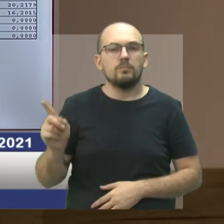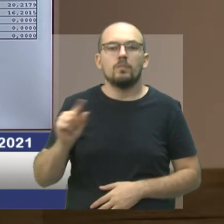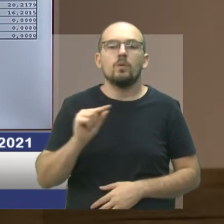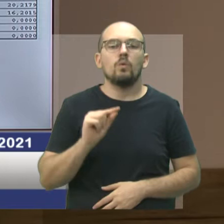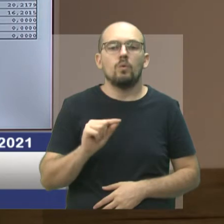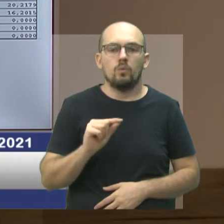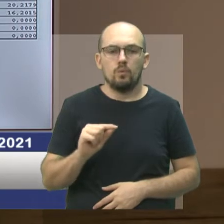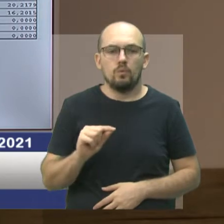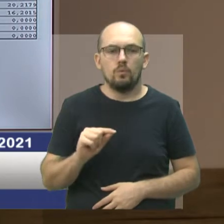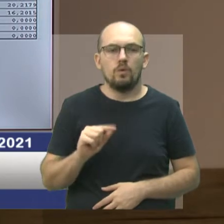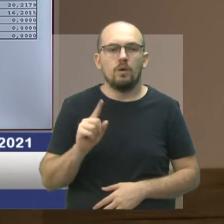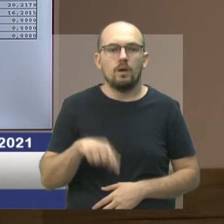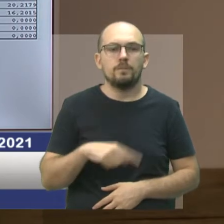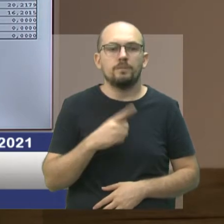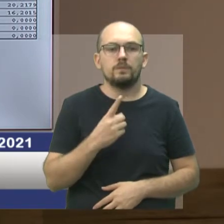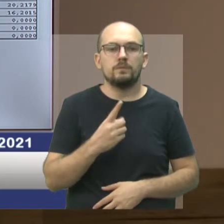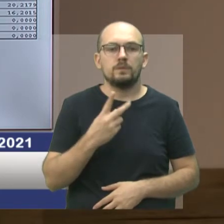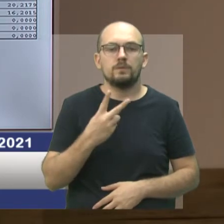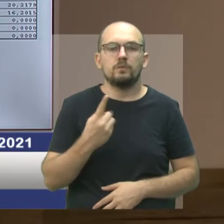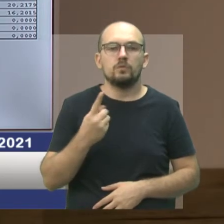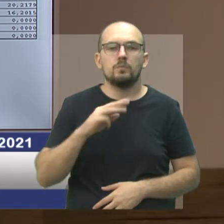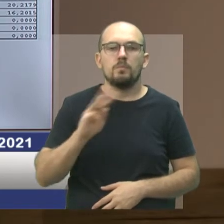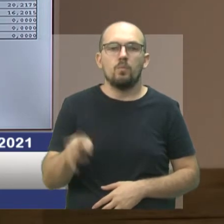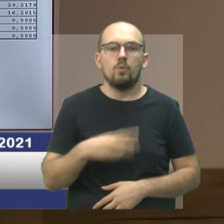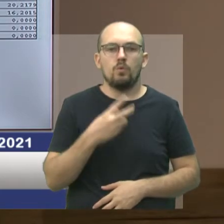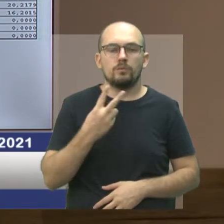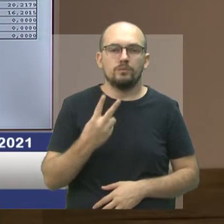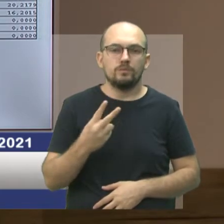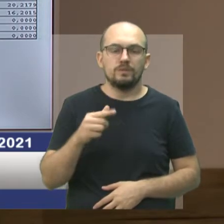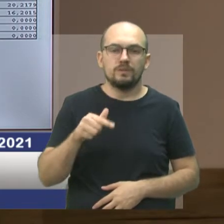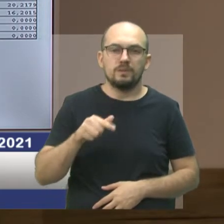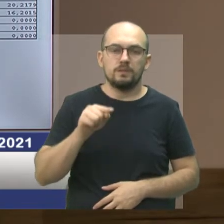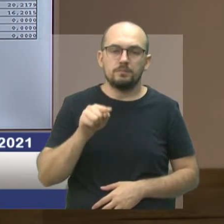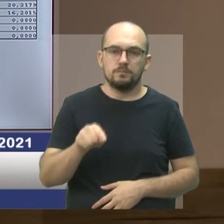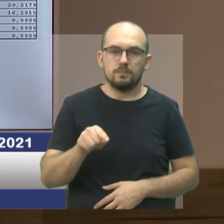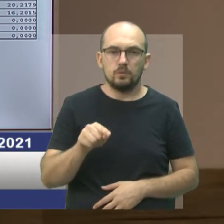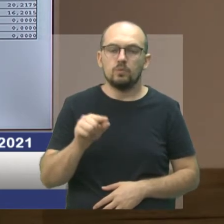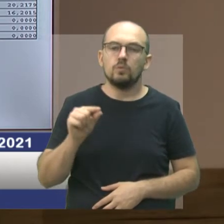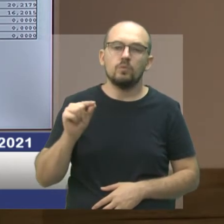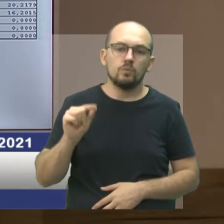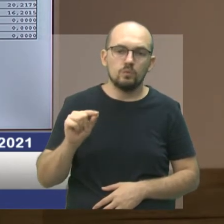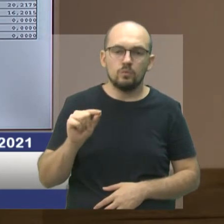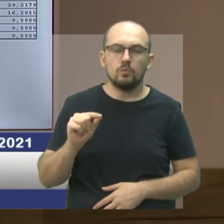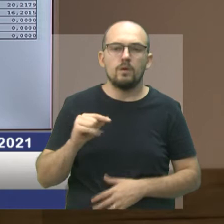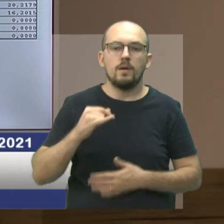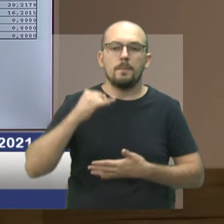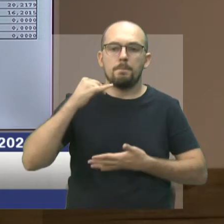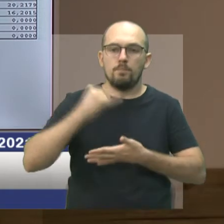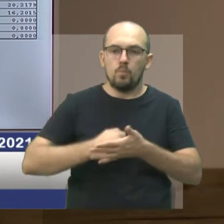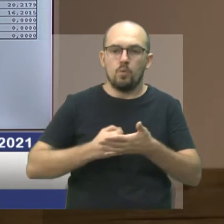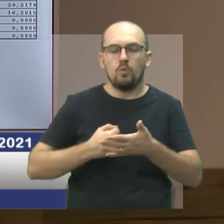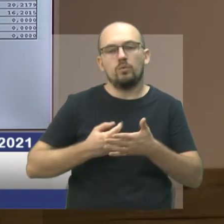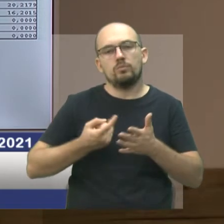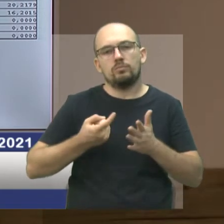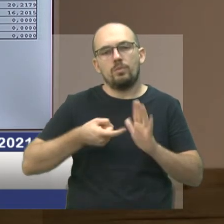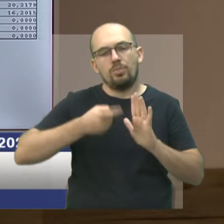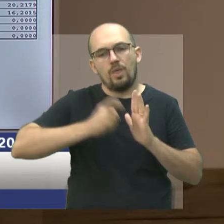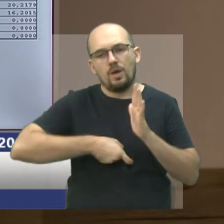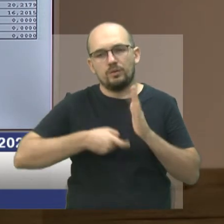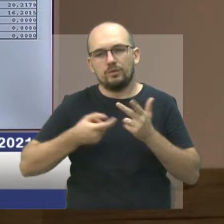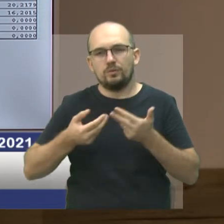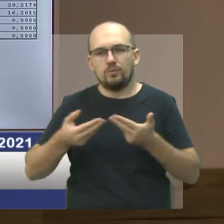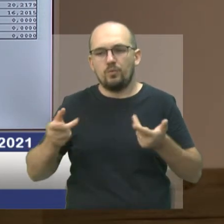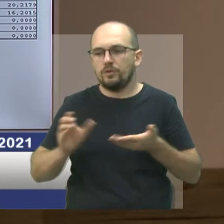projetando 121 milhões e 27 mil de impostos, taxas e contribuições de